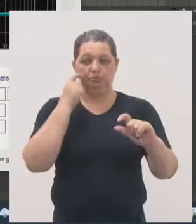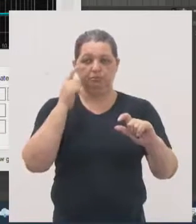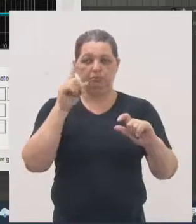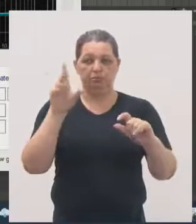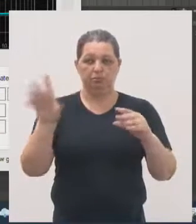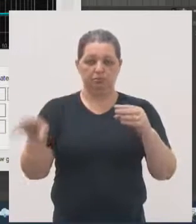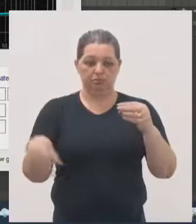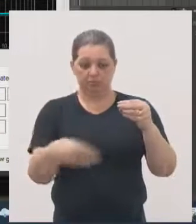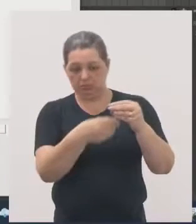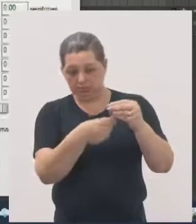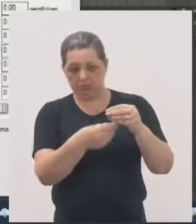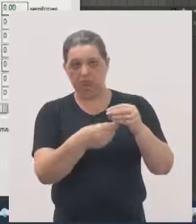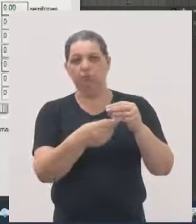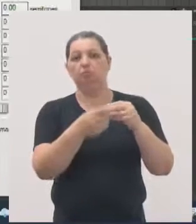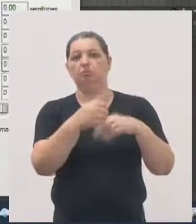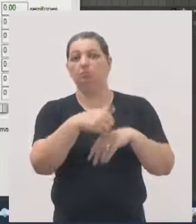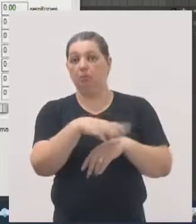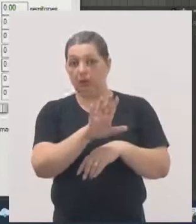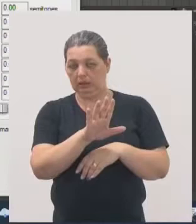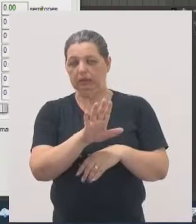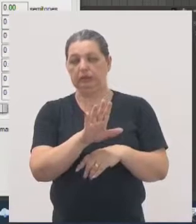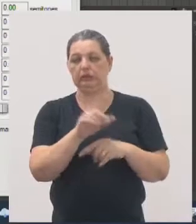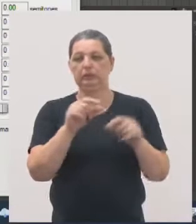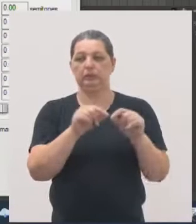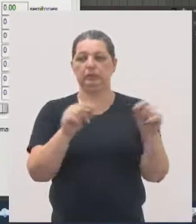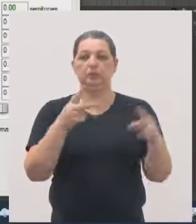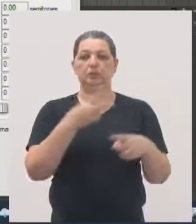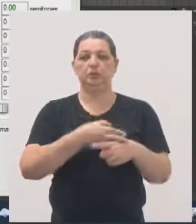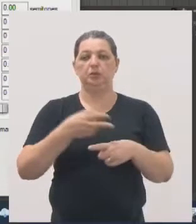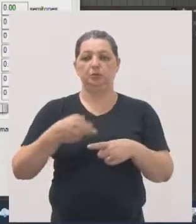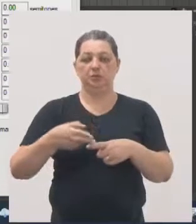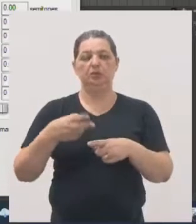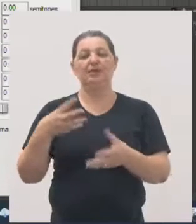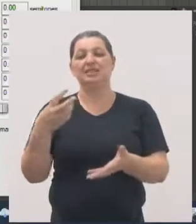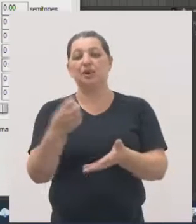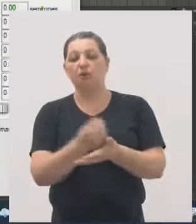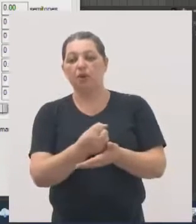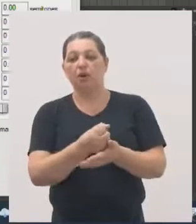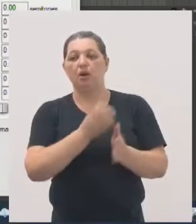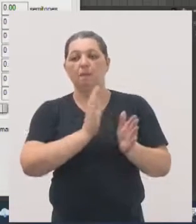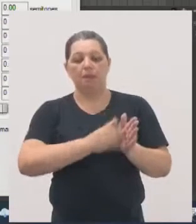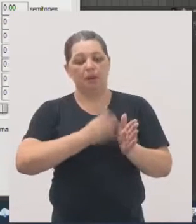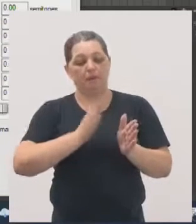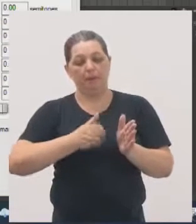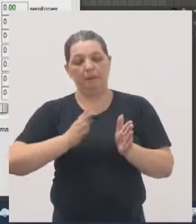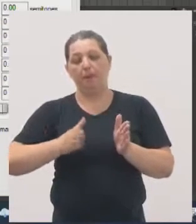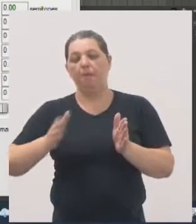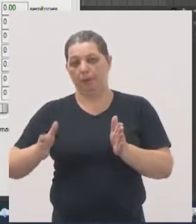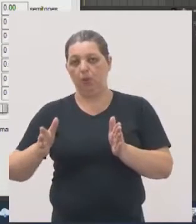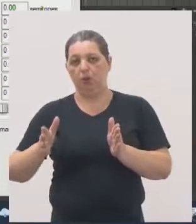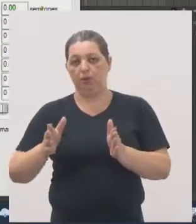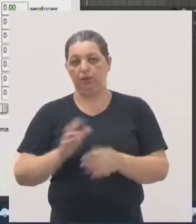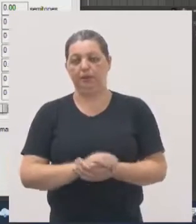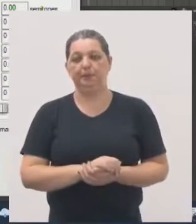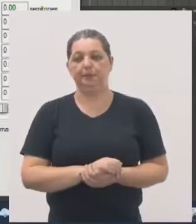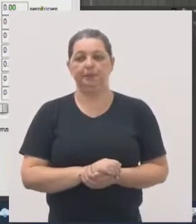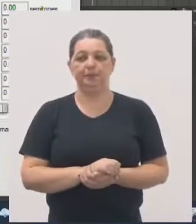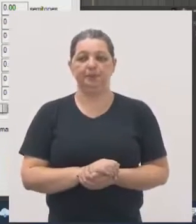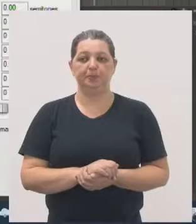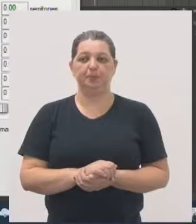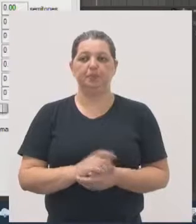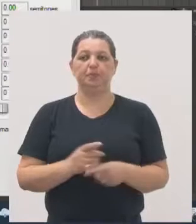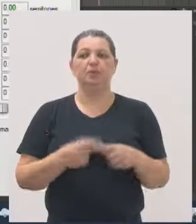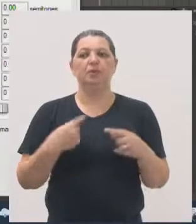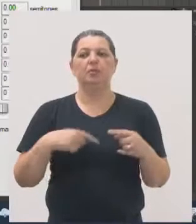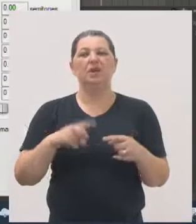adicionar mais um efeito e fazer a edição, ele vai salvando aqui por ordem também. Então, você